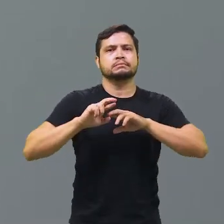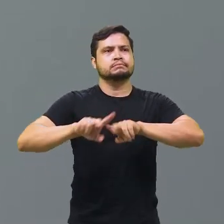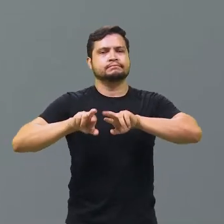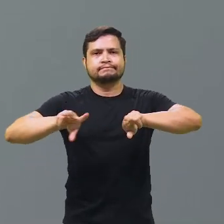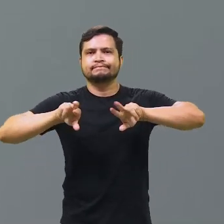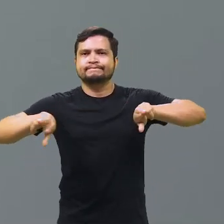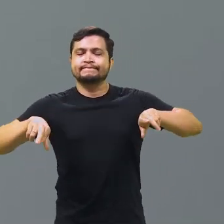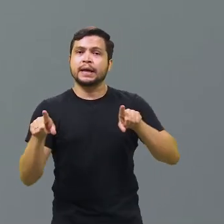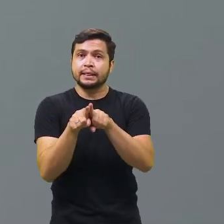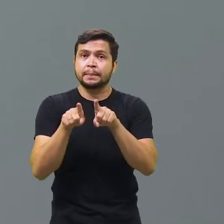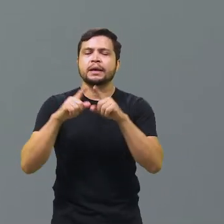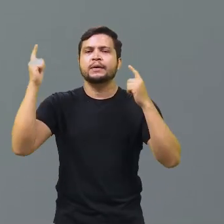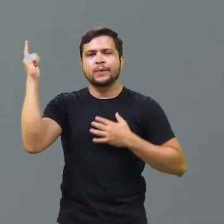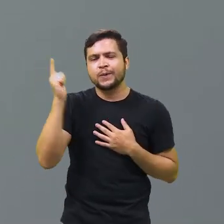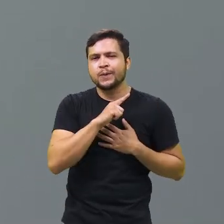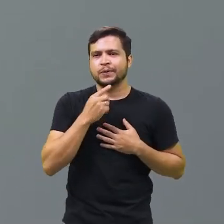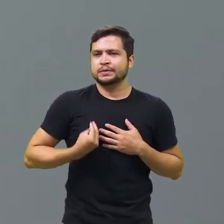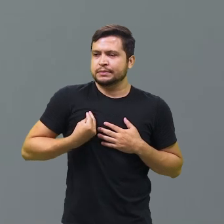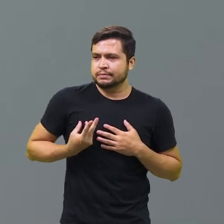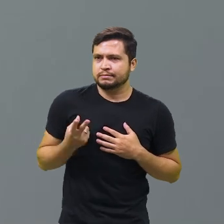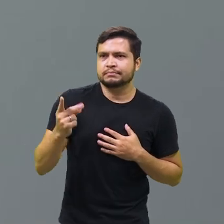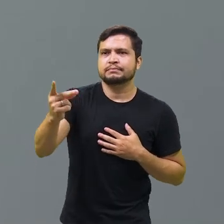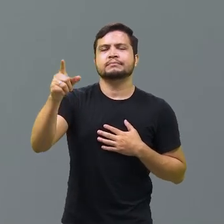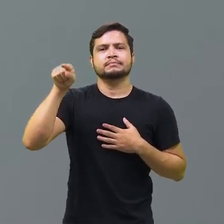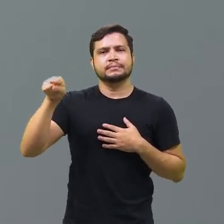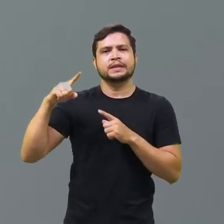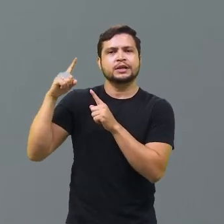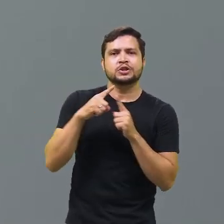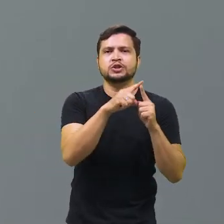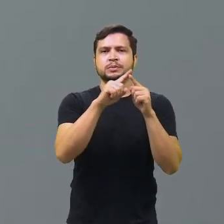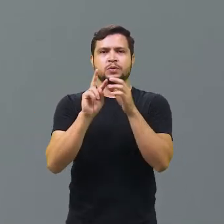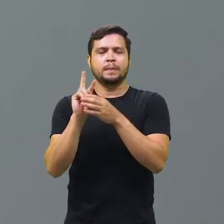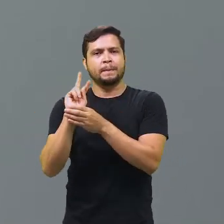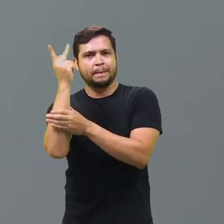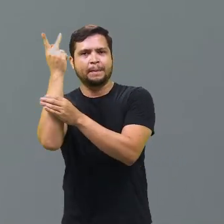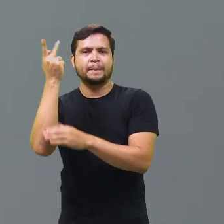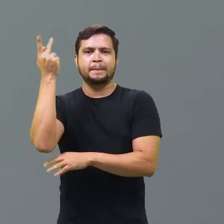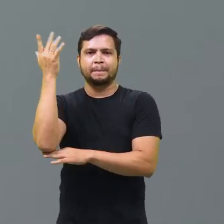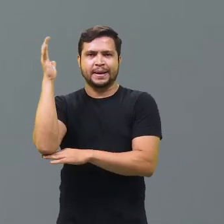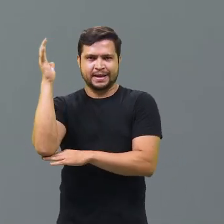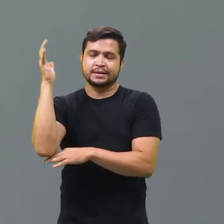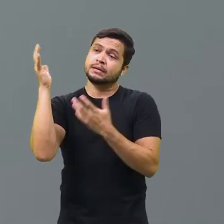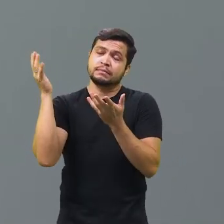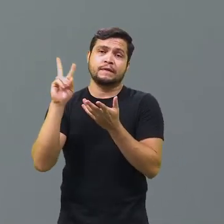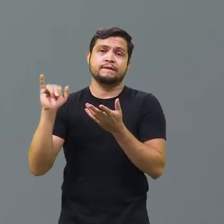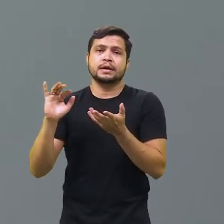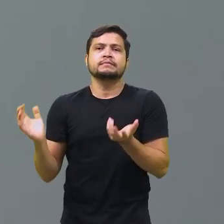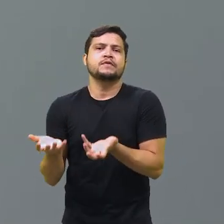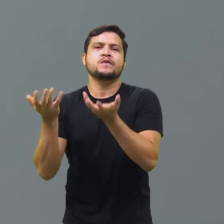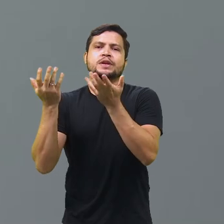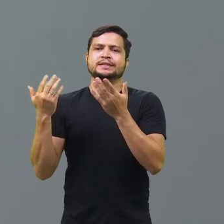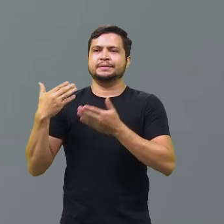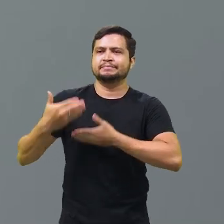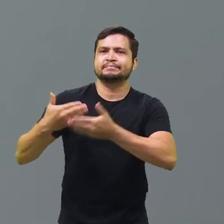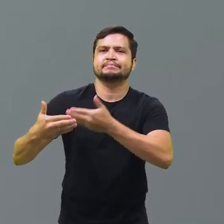aumenta também o processo de sobrevivência daquela espécie, favorecendo aí o processo evolutivo, né? Então, só tem vantagens essa questão da